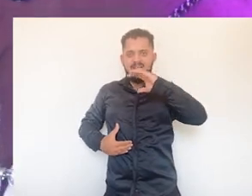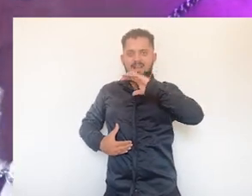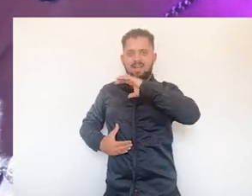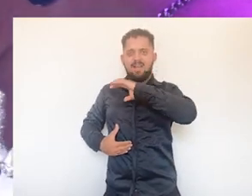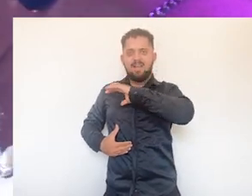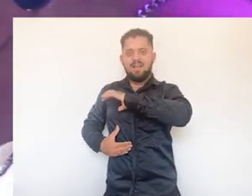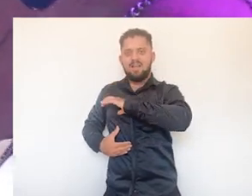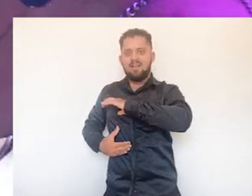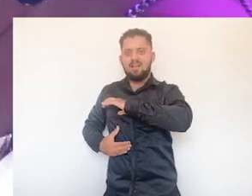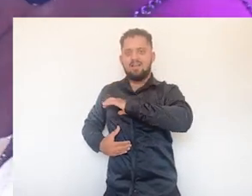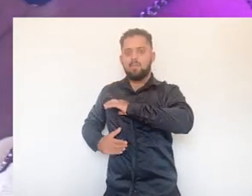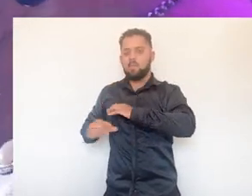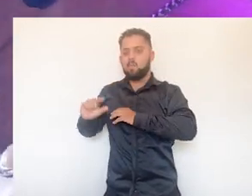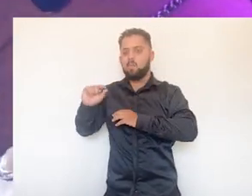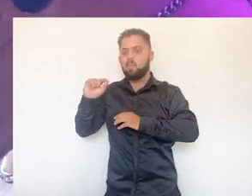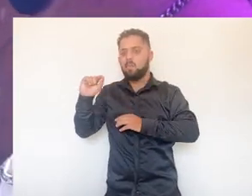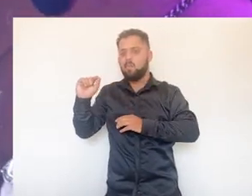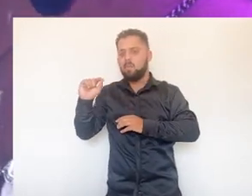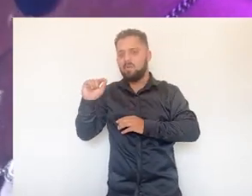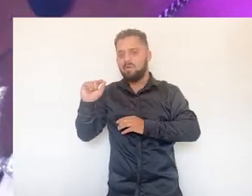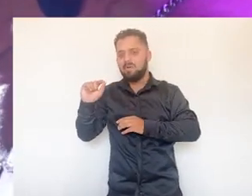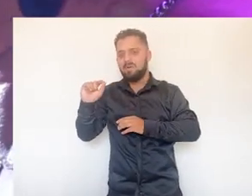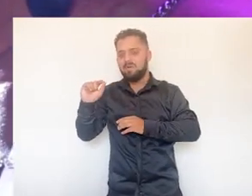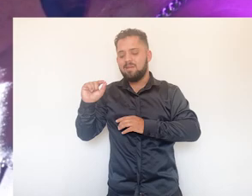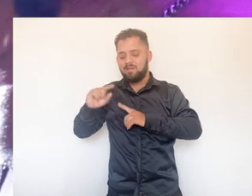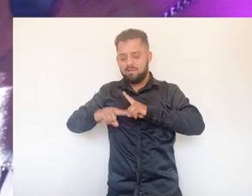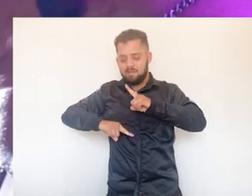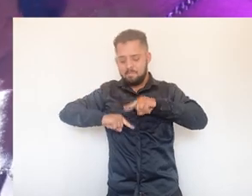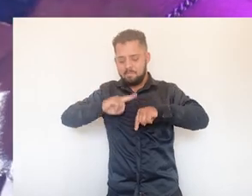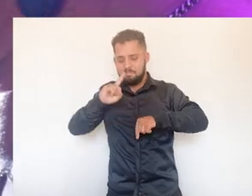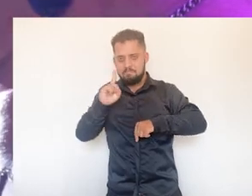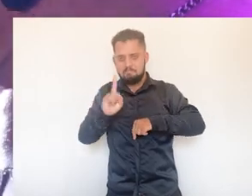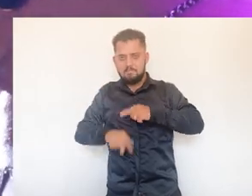Pressa que tenho de ser.